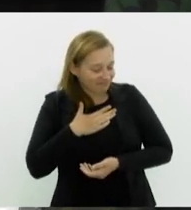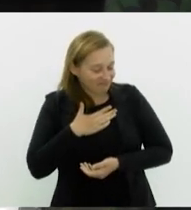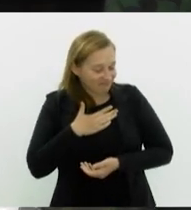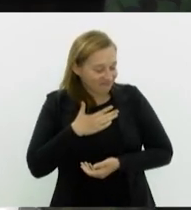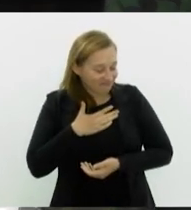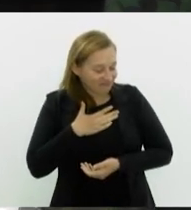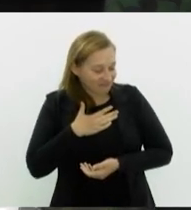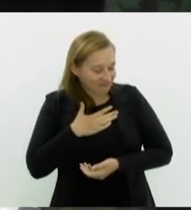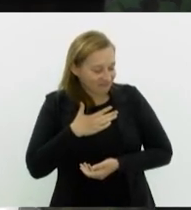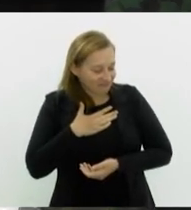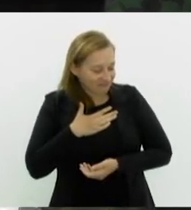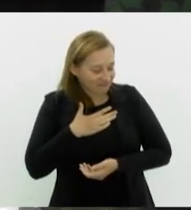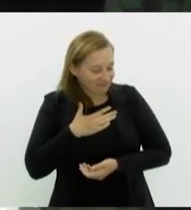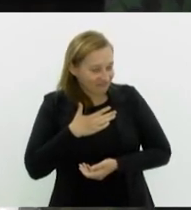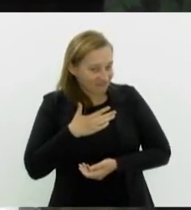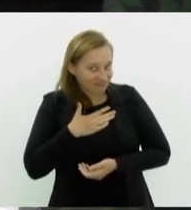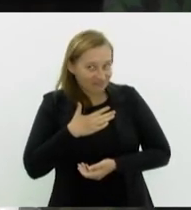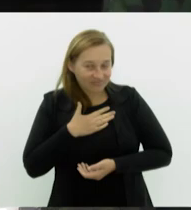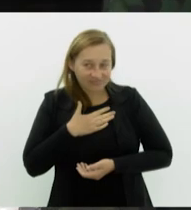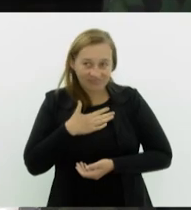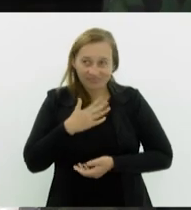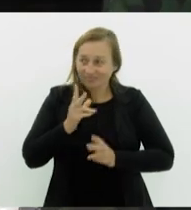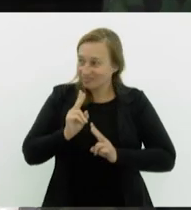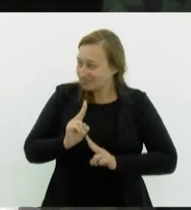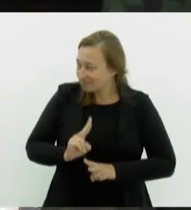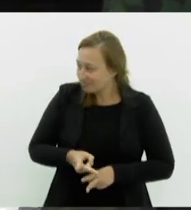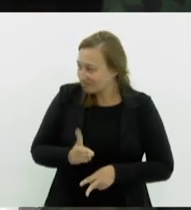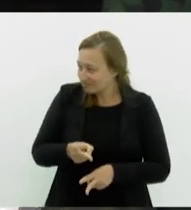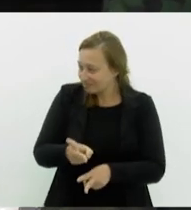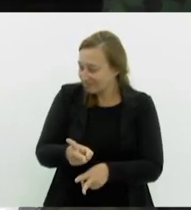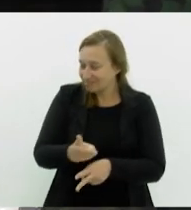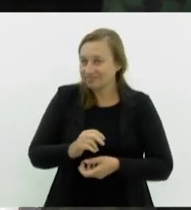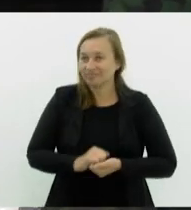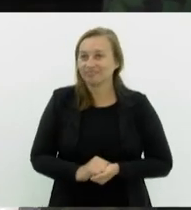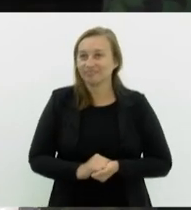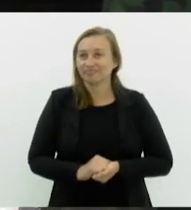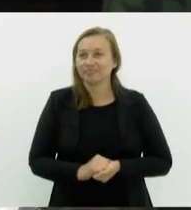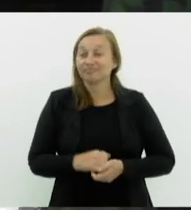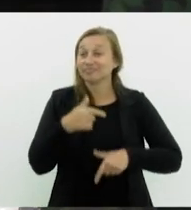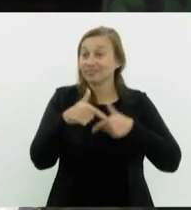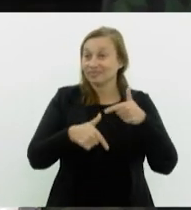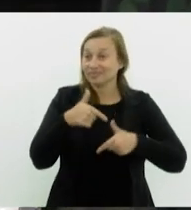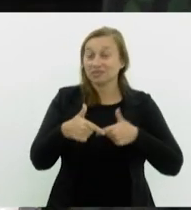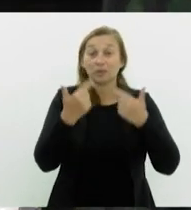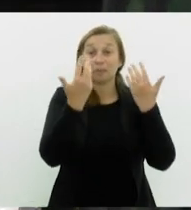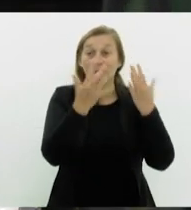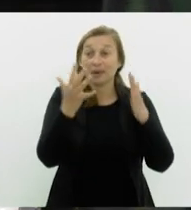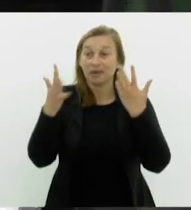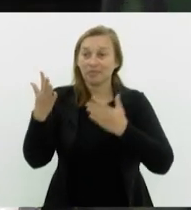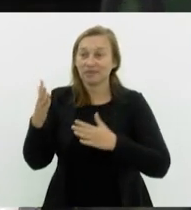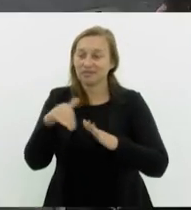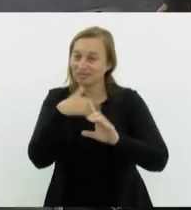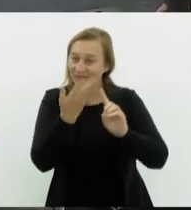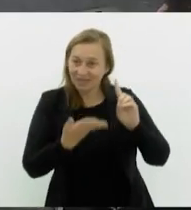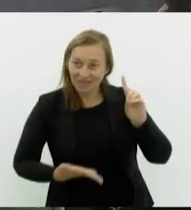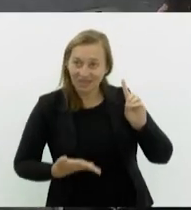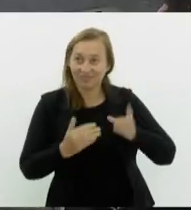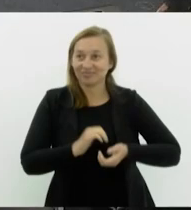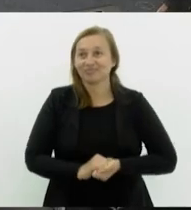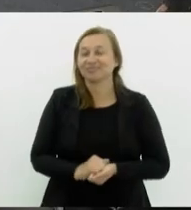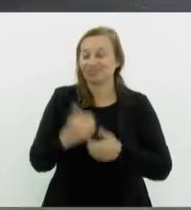E vamos dar prosseguimento aos trabalhos. Parabéns ao homenageado.